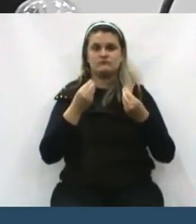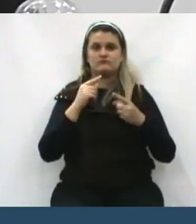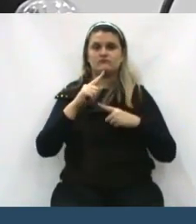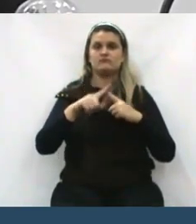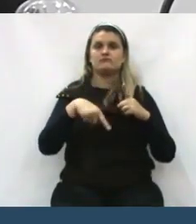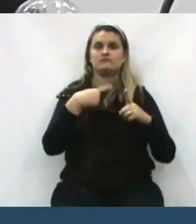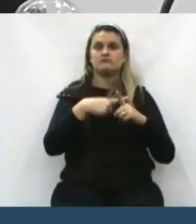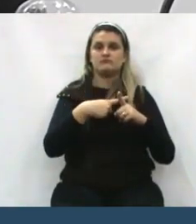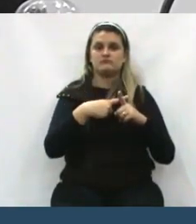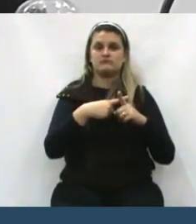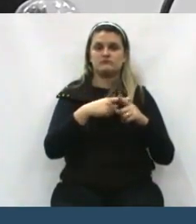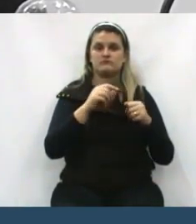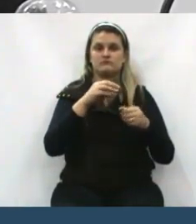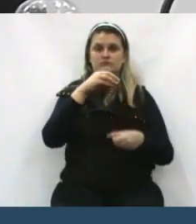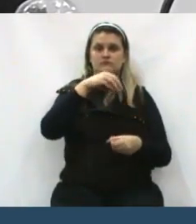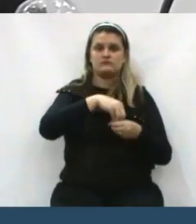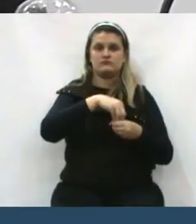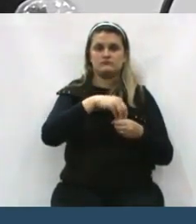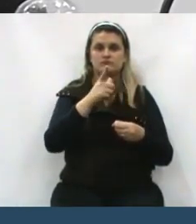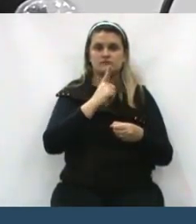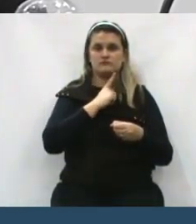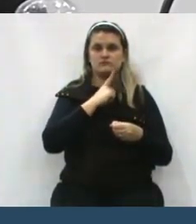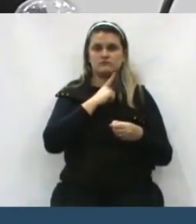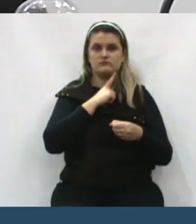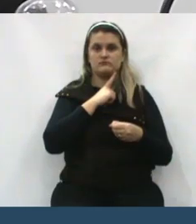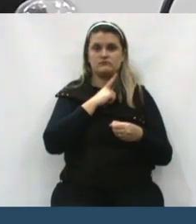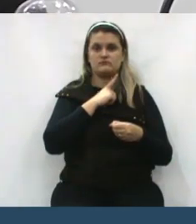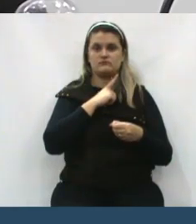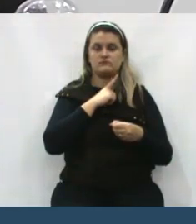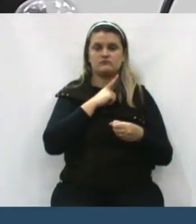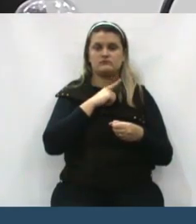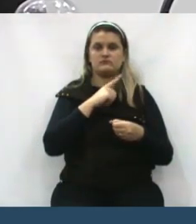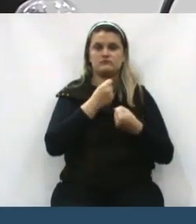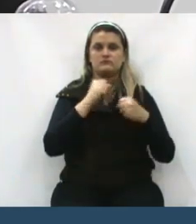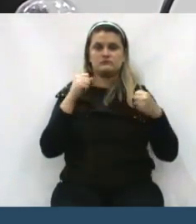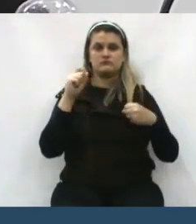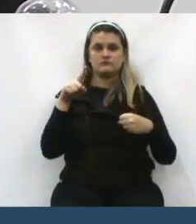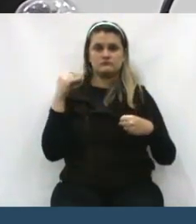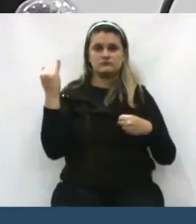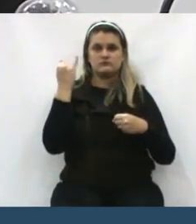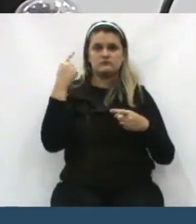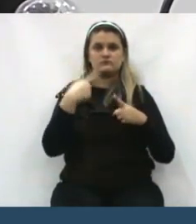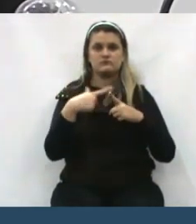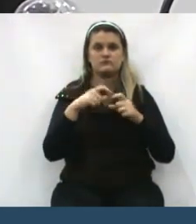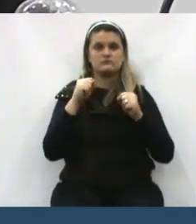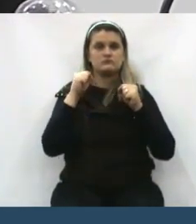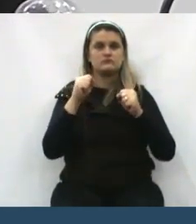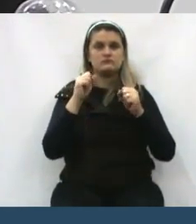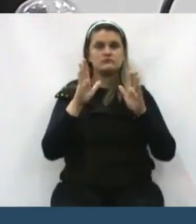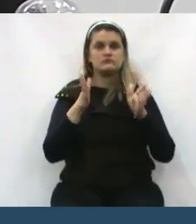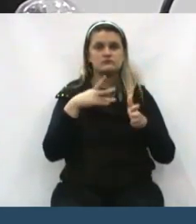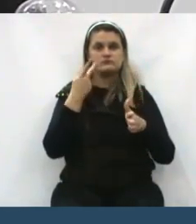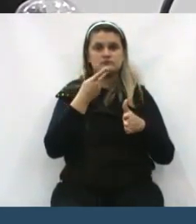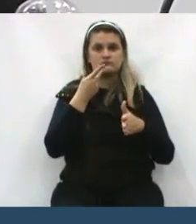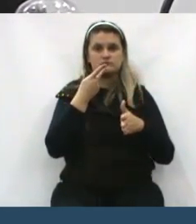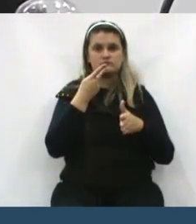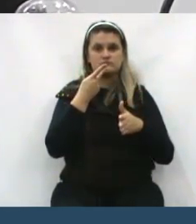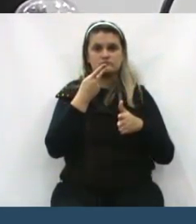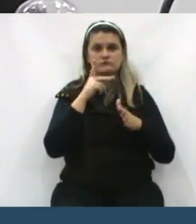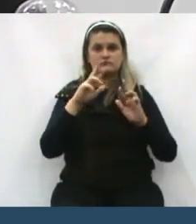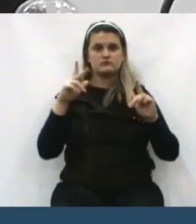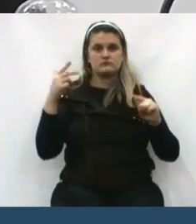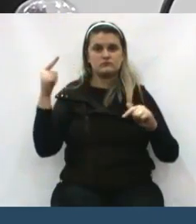elogio ao presidente da Secretaria Municipal de Esportes, ao Zé Pedro, e toda a sua equipe, pelo belo